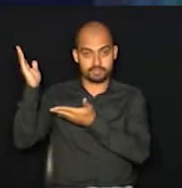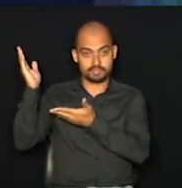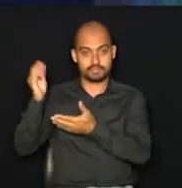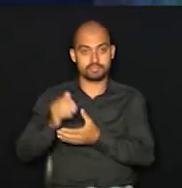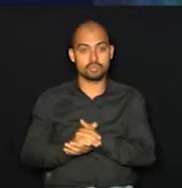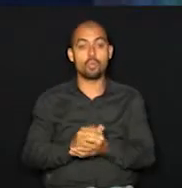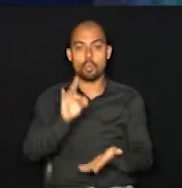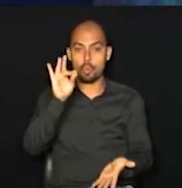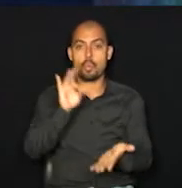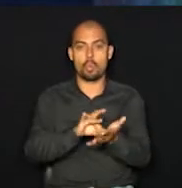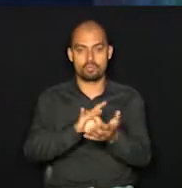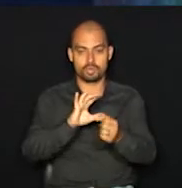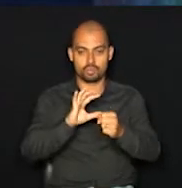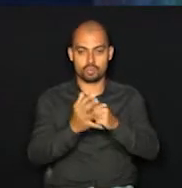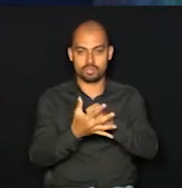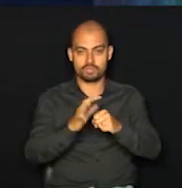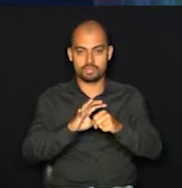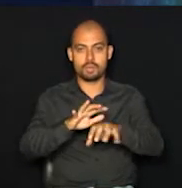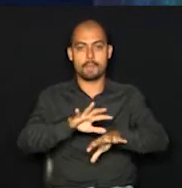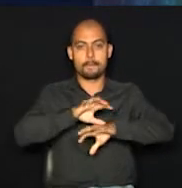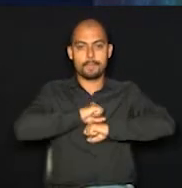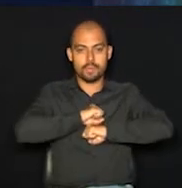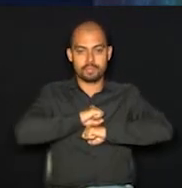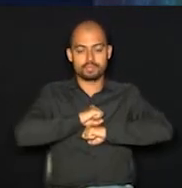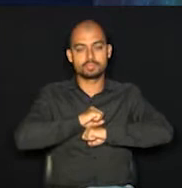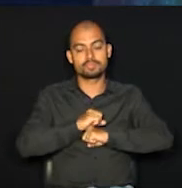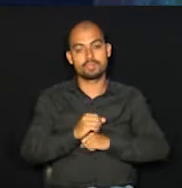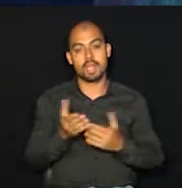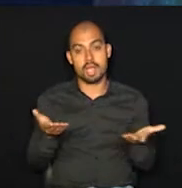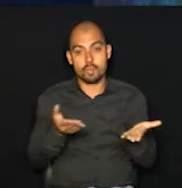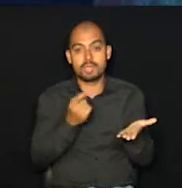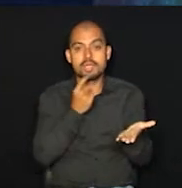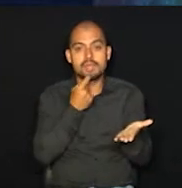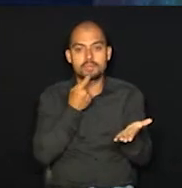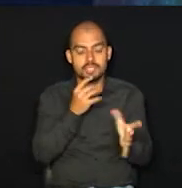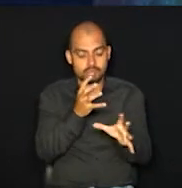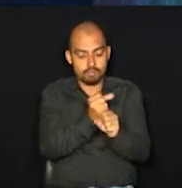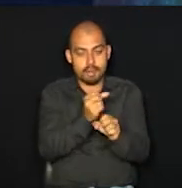96.867 casos confirmados da doença, sendo que Campinas acumula